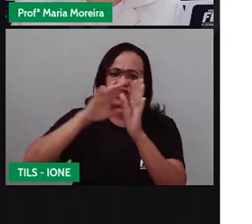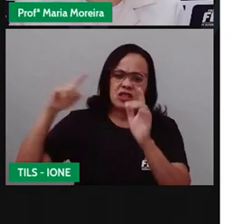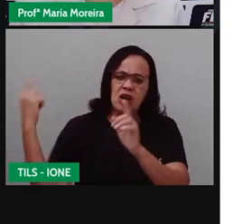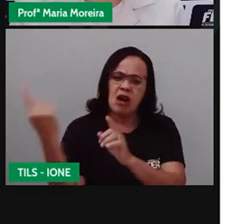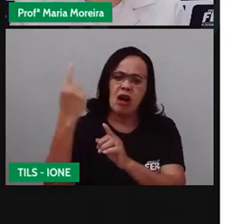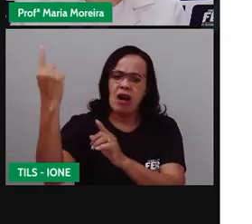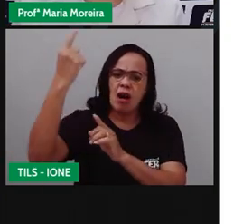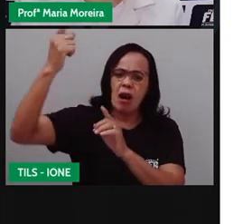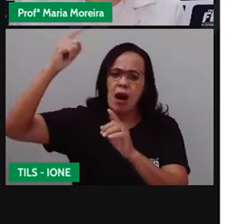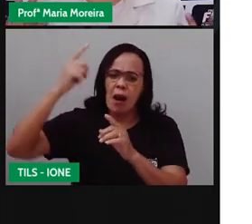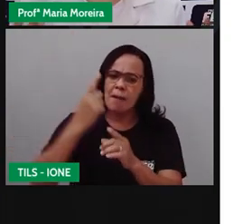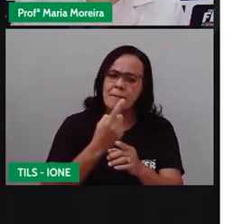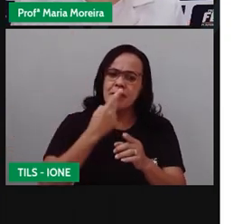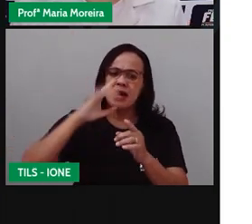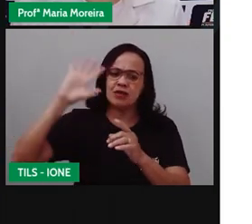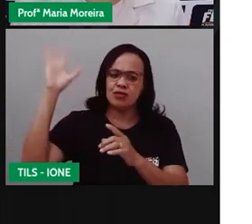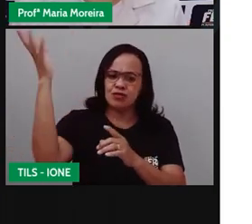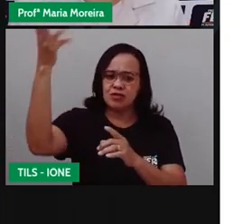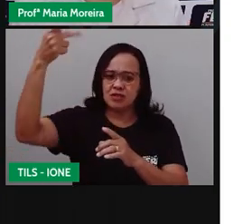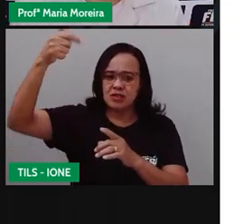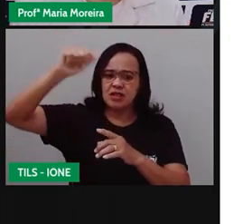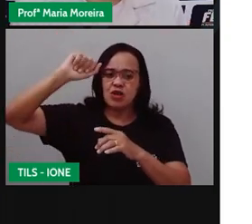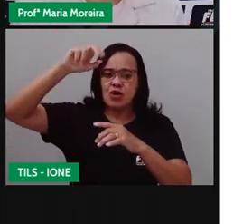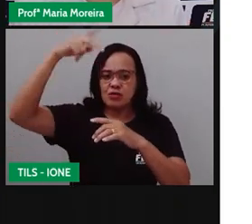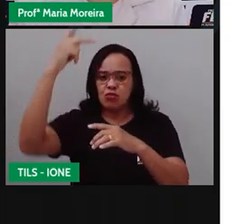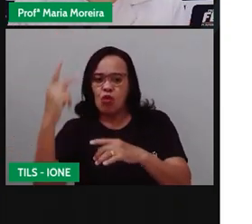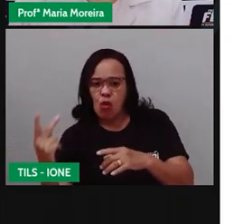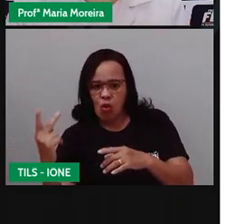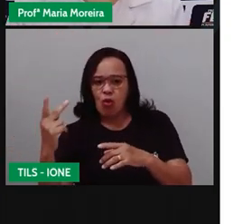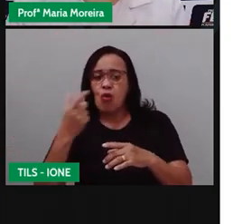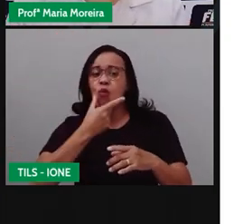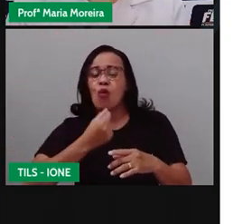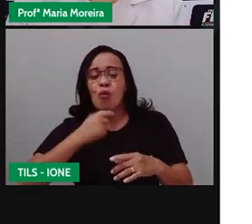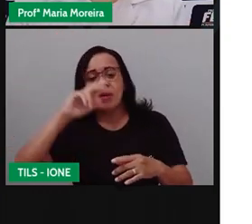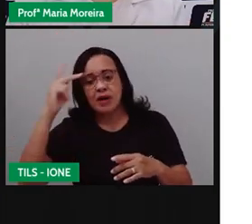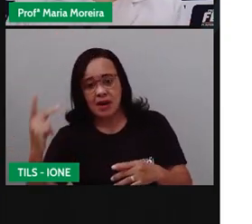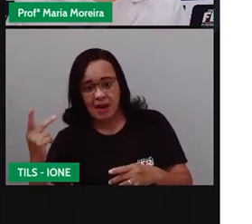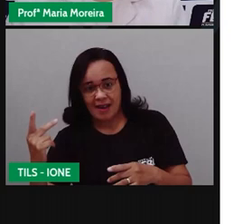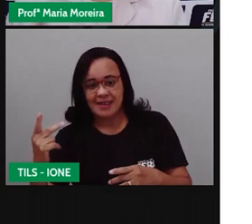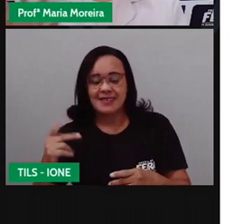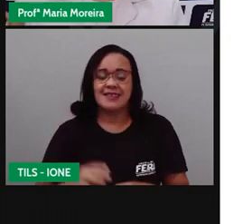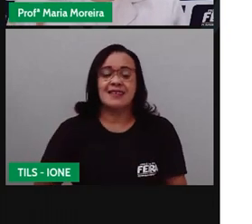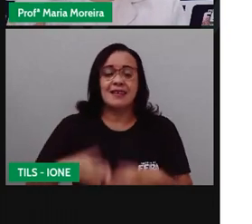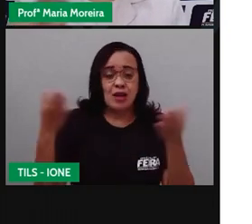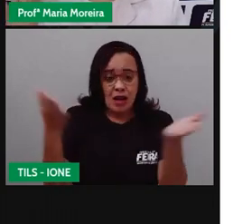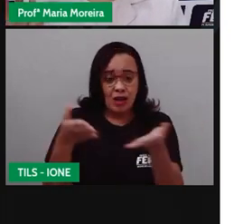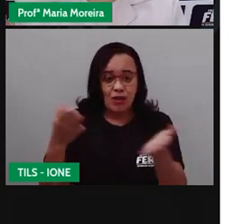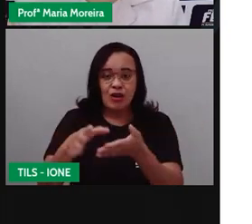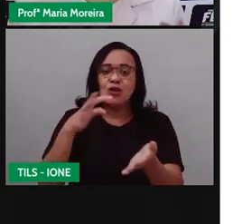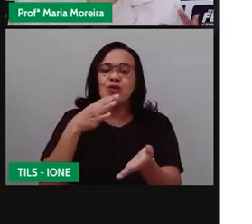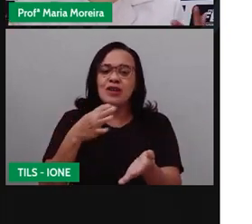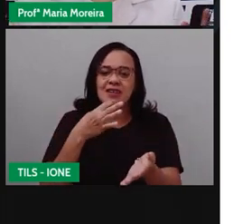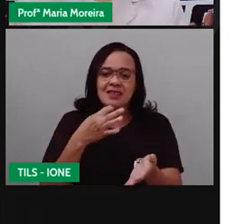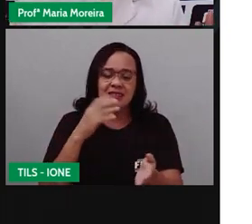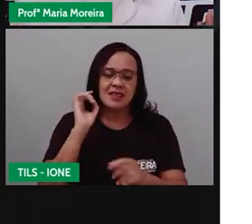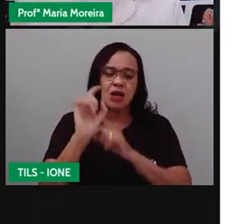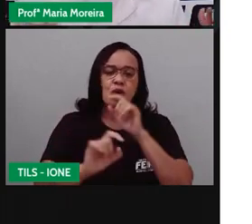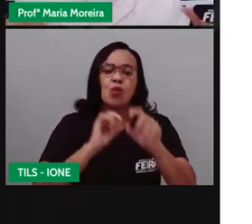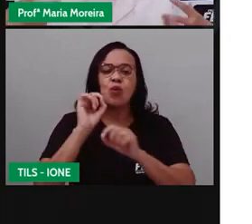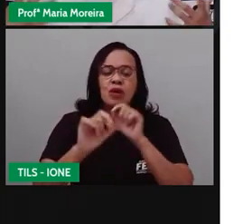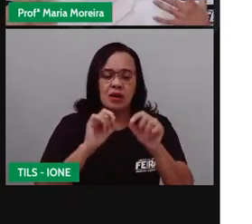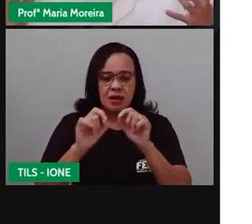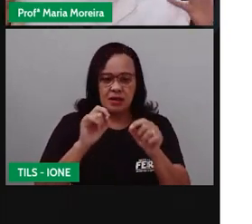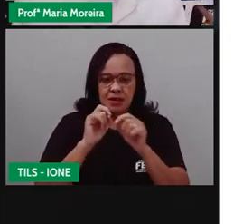asas começam a derreter e ele, tipo, cai, né? E aí vamos conhecer aí, né,